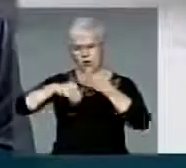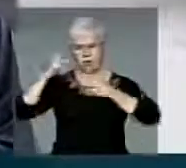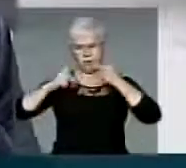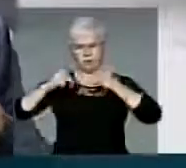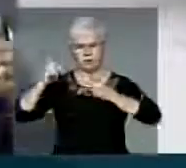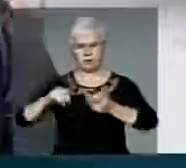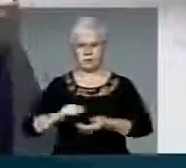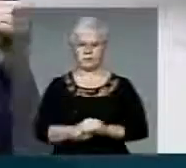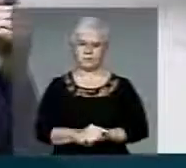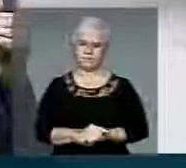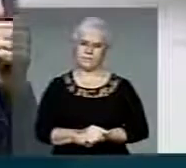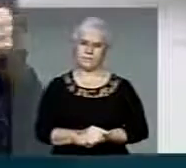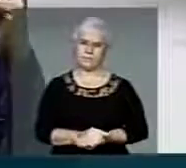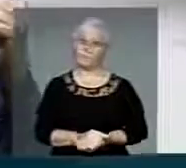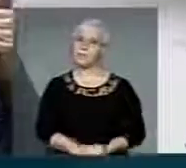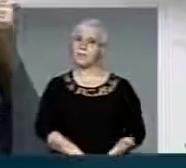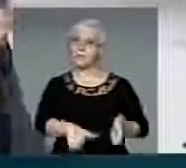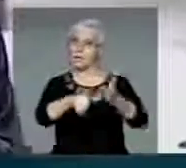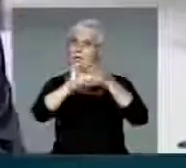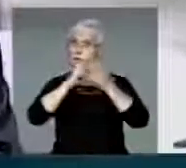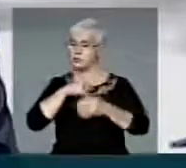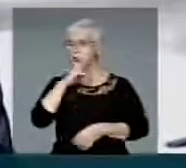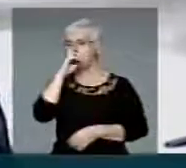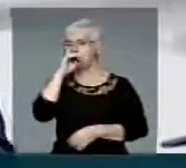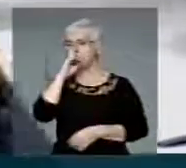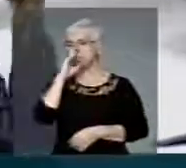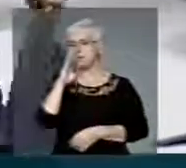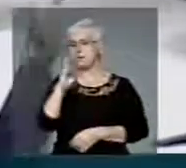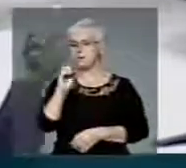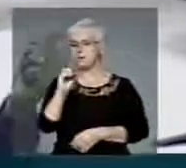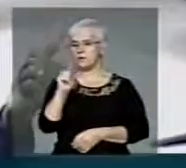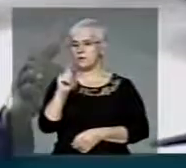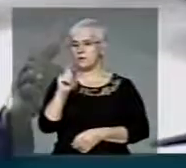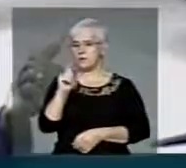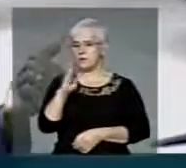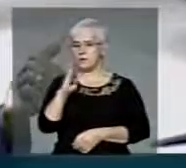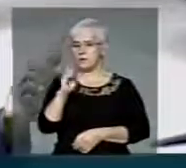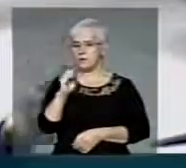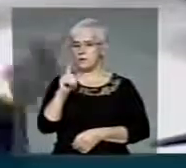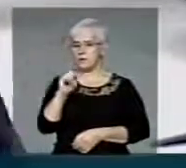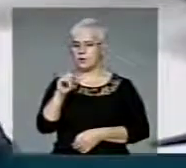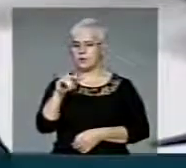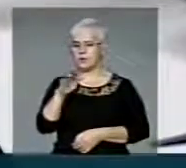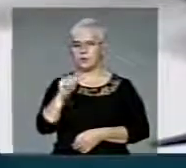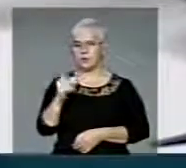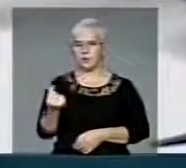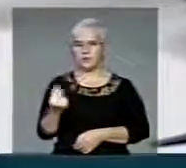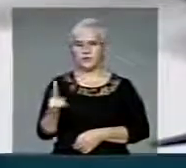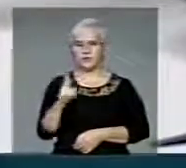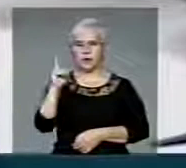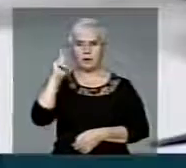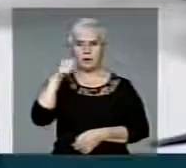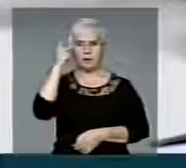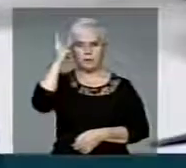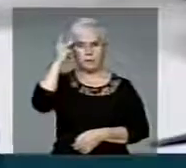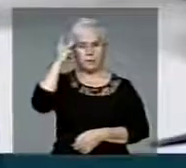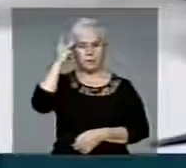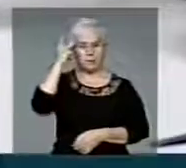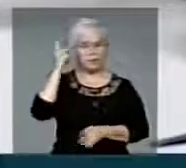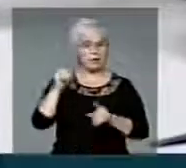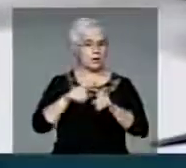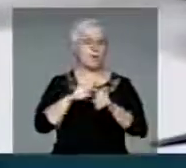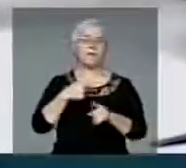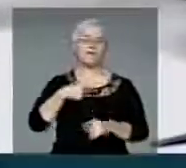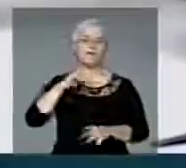política. Eu antes achava que a Bolsa de Valores era em São Paulo, mas concluí que a Bolsa de Valores é no plenário